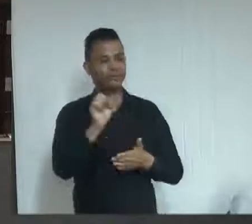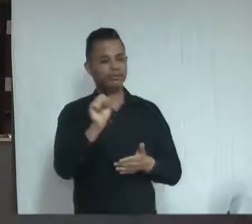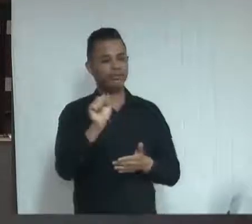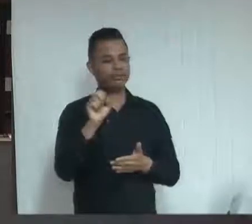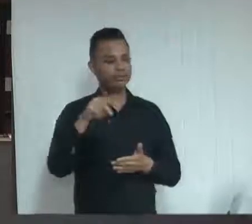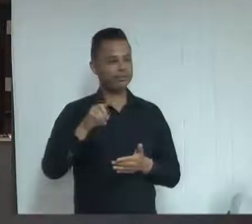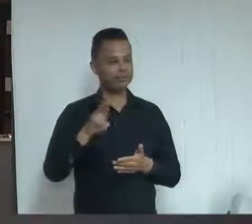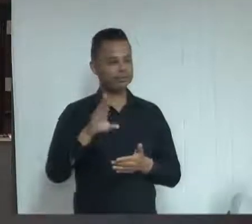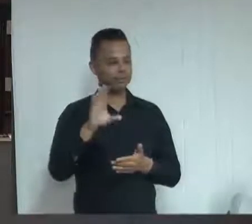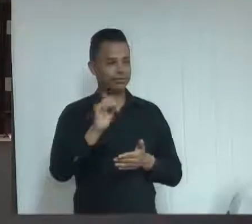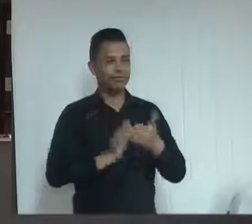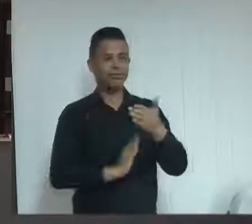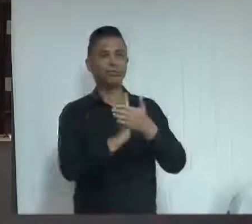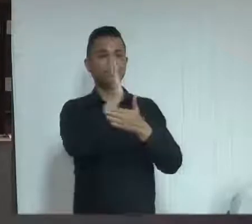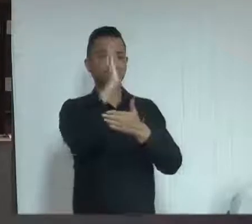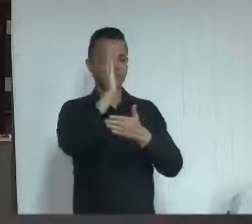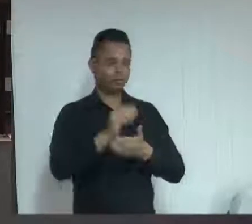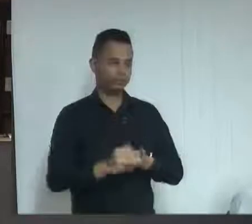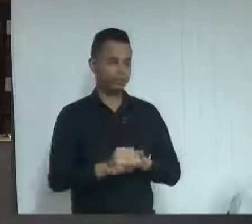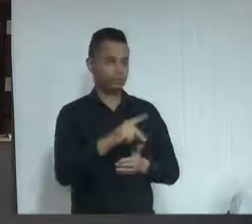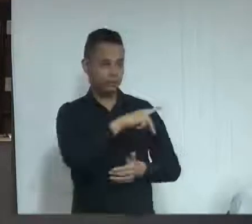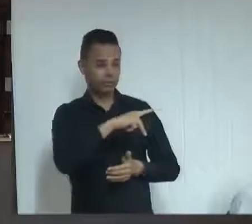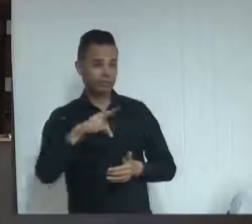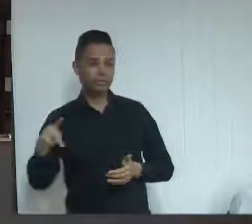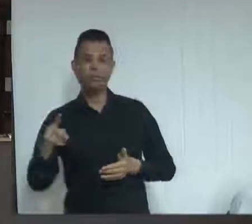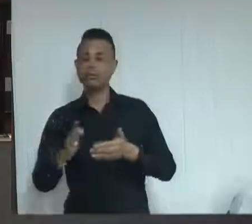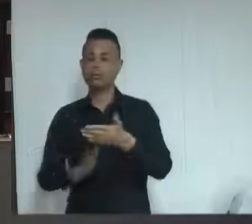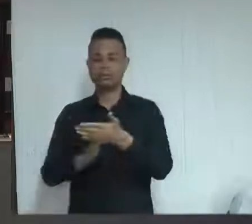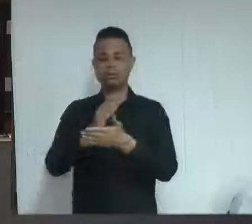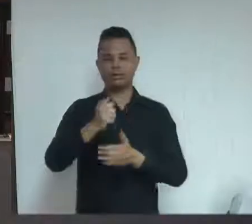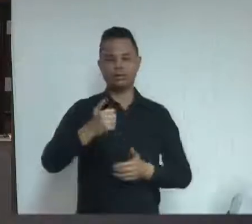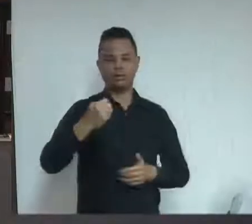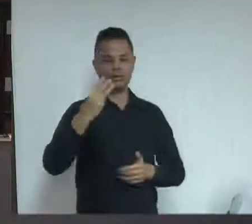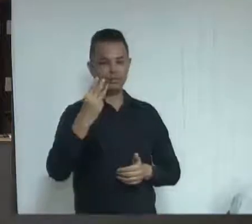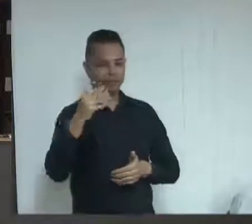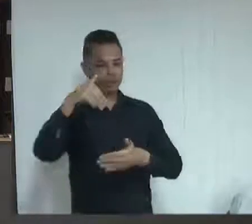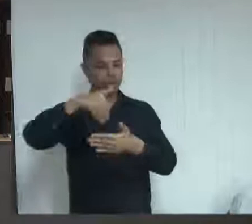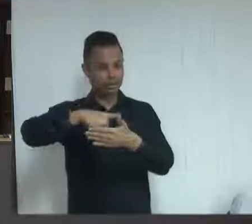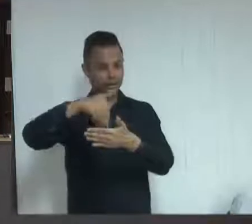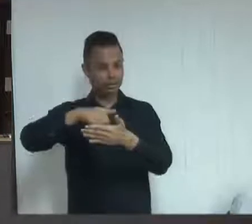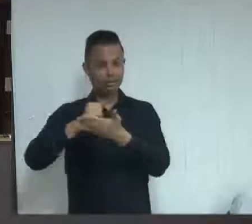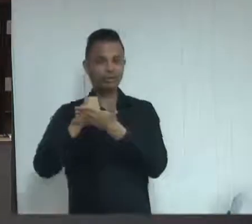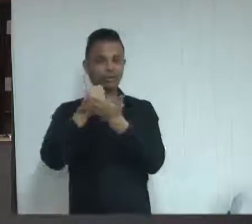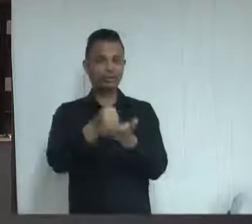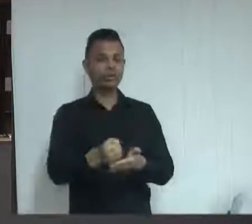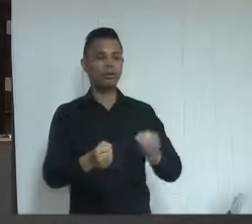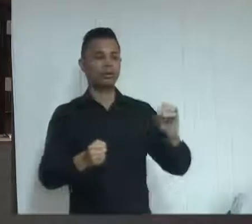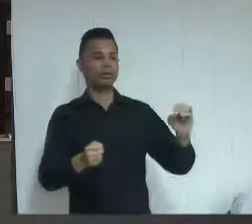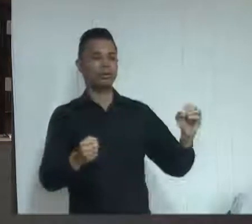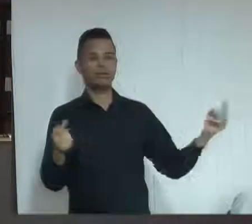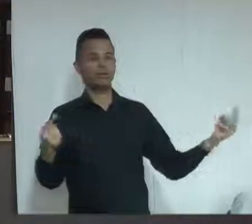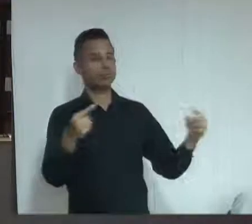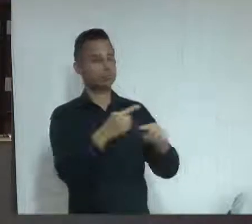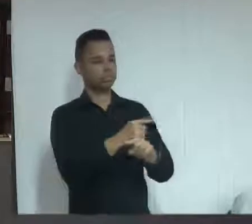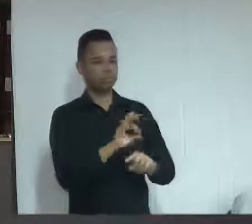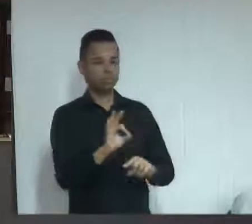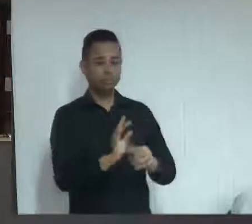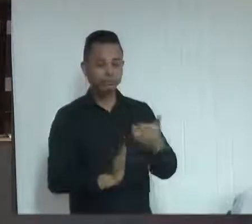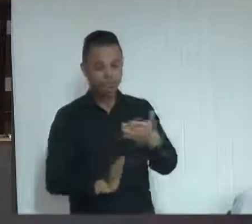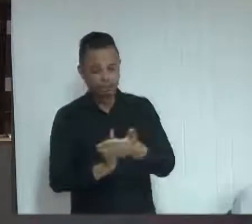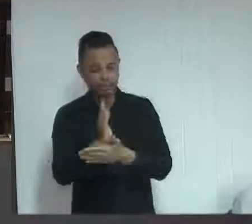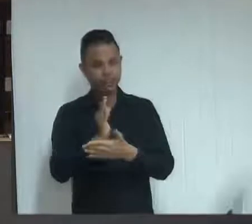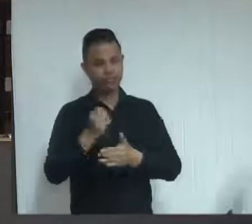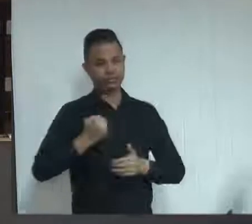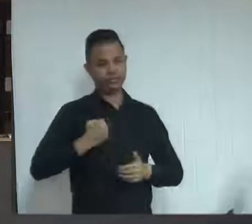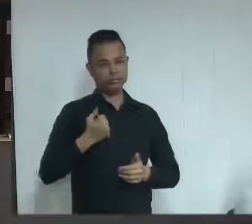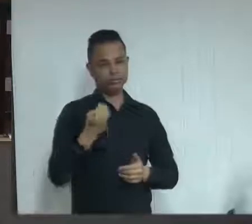Rebeca. Aprovo. Senhor presidente, foi aprovado por 13 votos favoráveis e nenhum em contrário. Portanto, está aprovado por